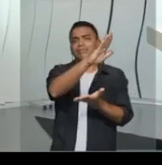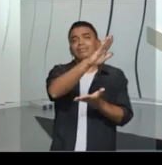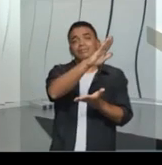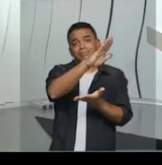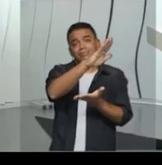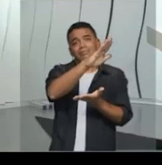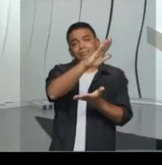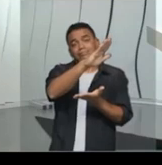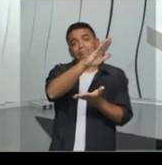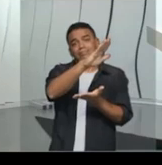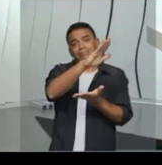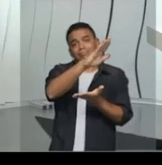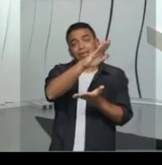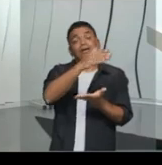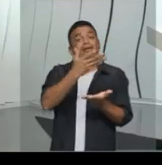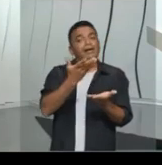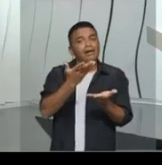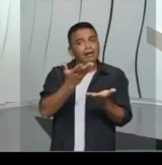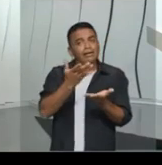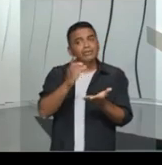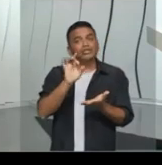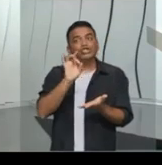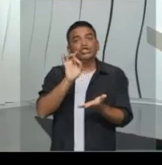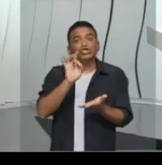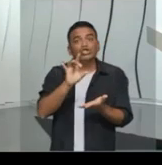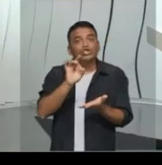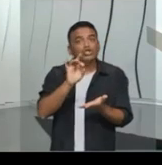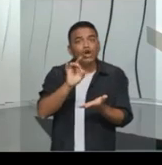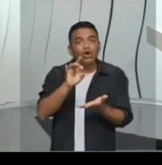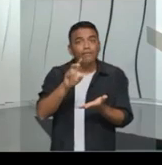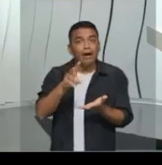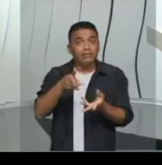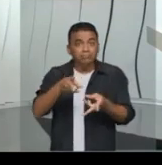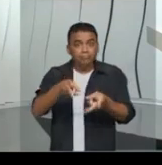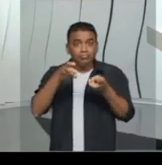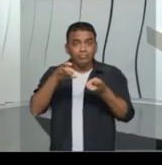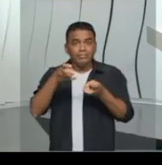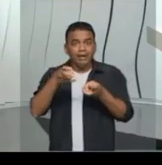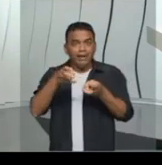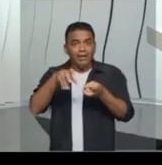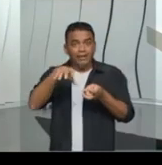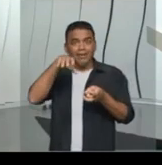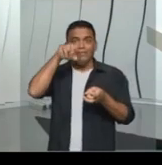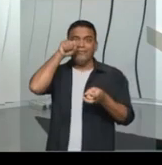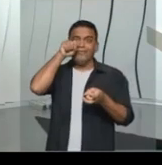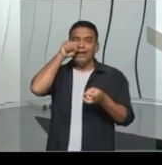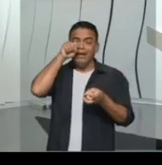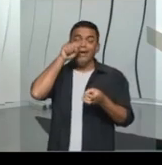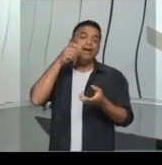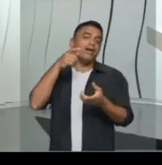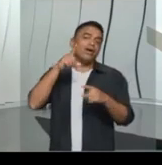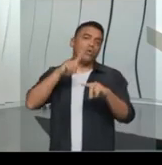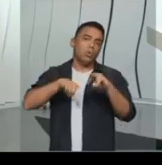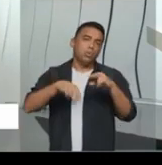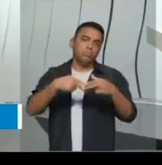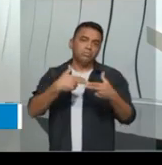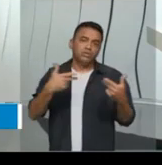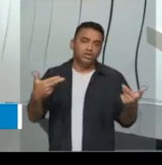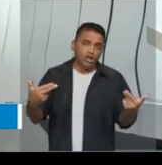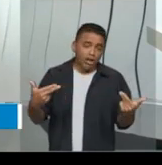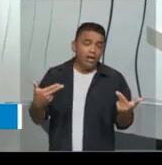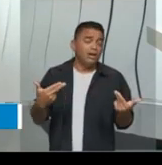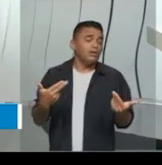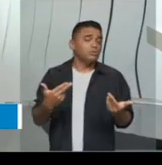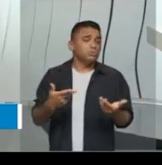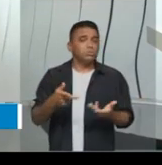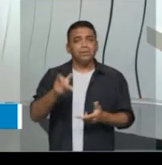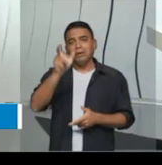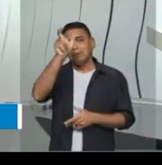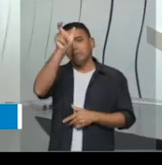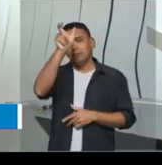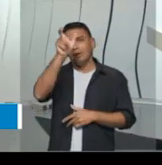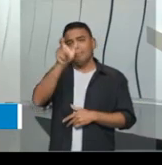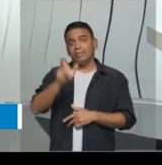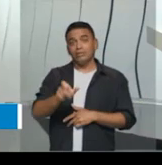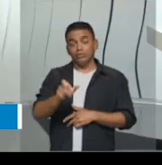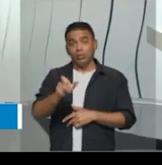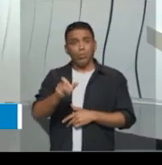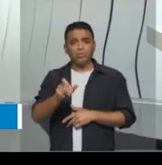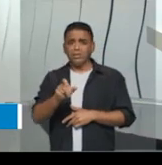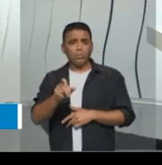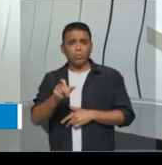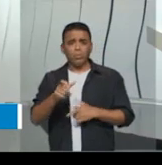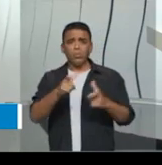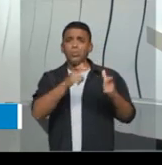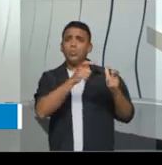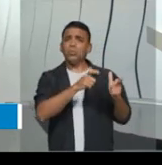E aí, só vai enxergar aquele objeto quem estiver no